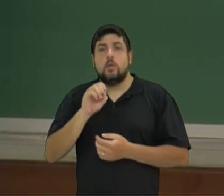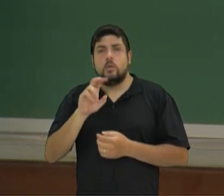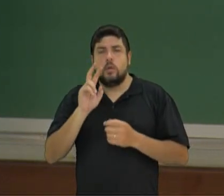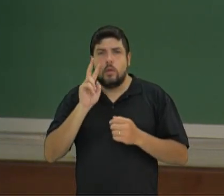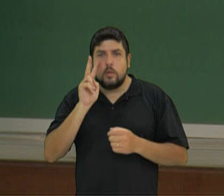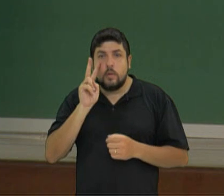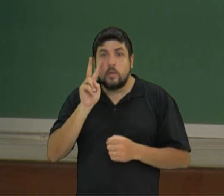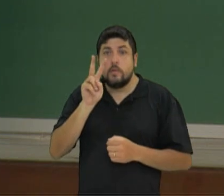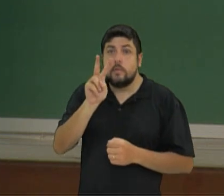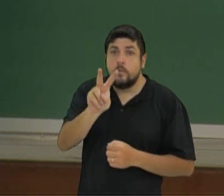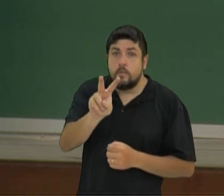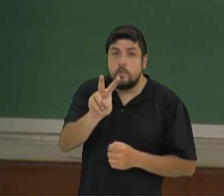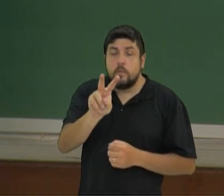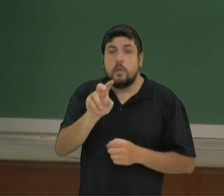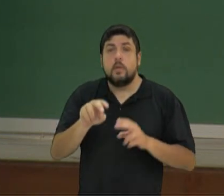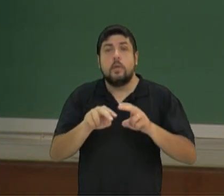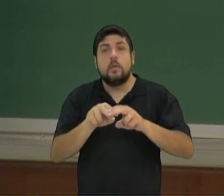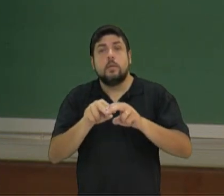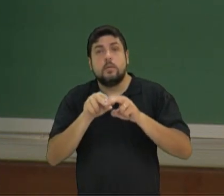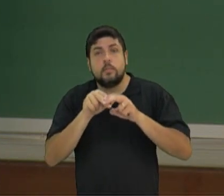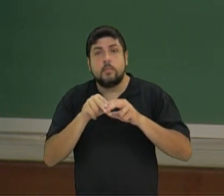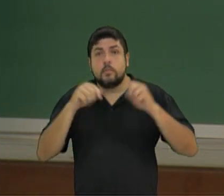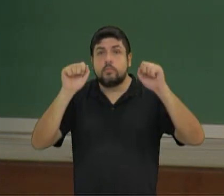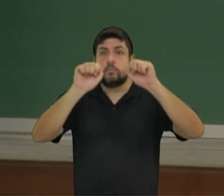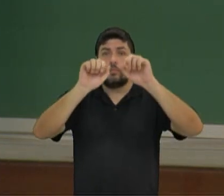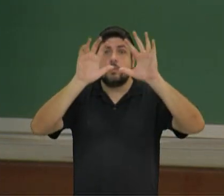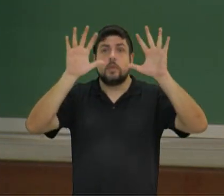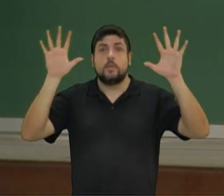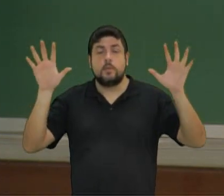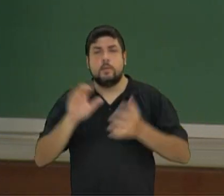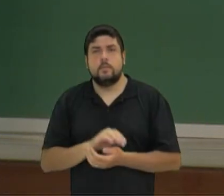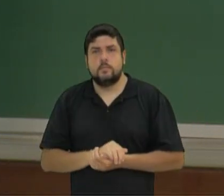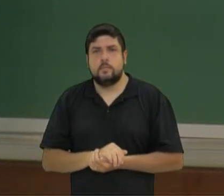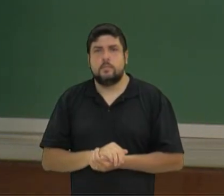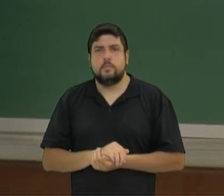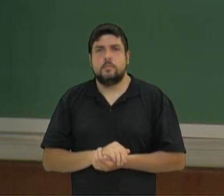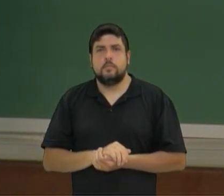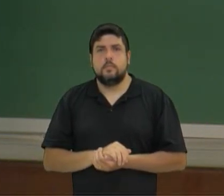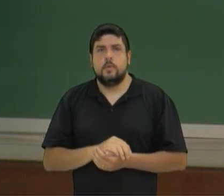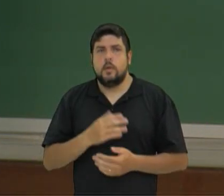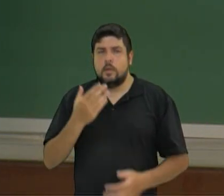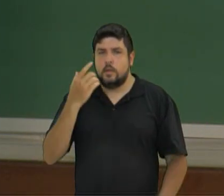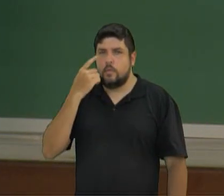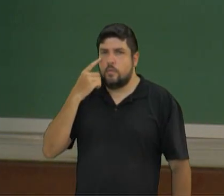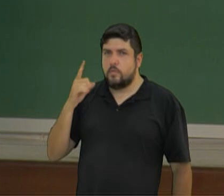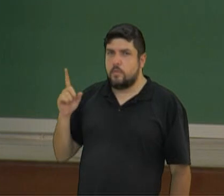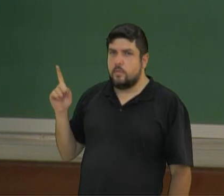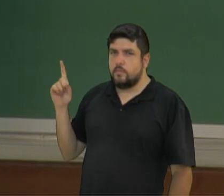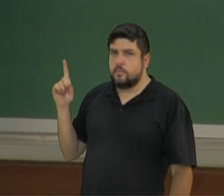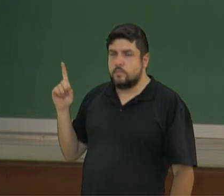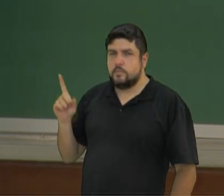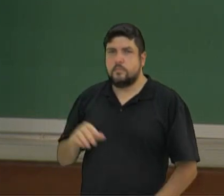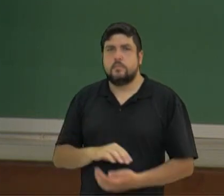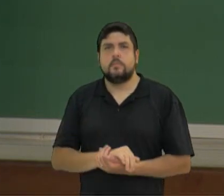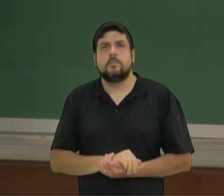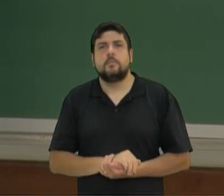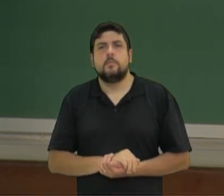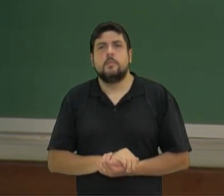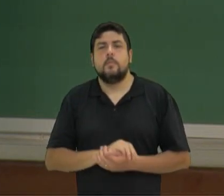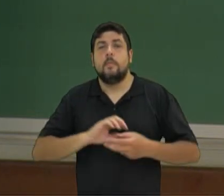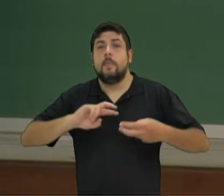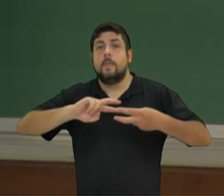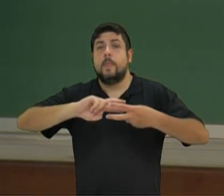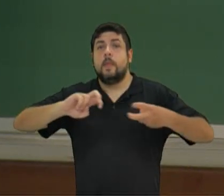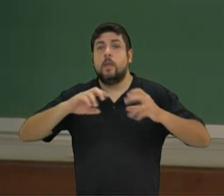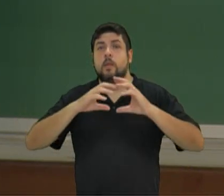só enxerga graças à luminosidade do ambiente? Então aqui eu trago para vocês os músculos que